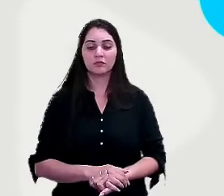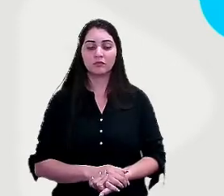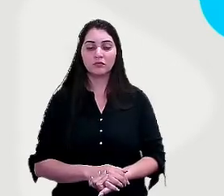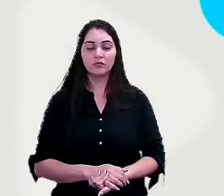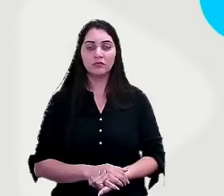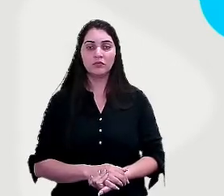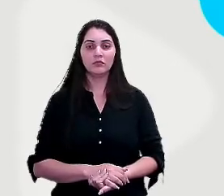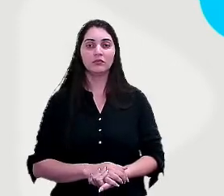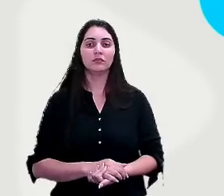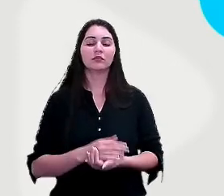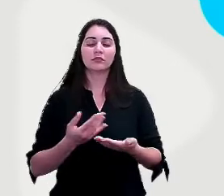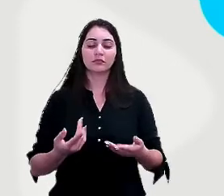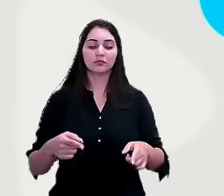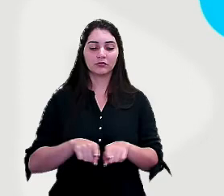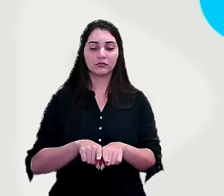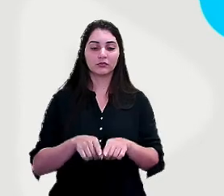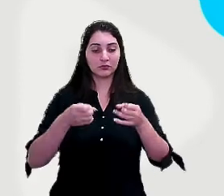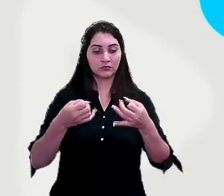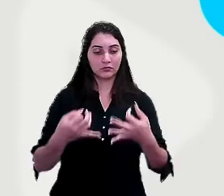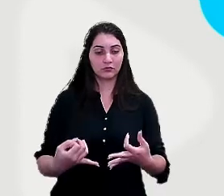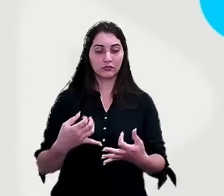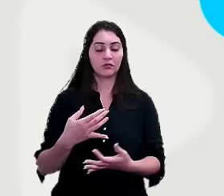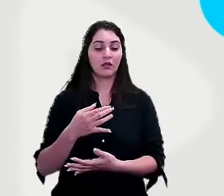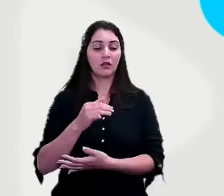E também vamos falar um pouquinho sobre temperismo e